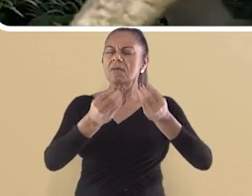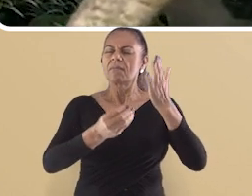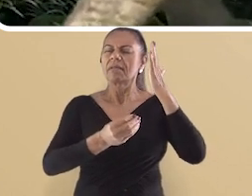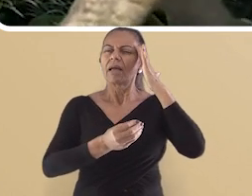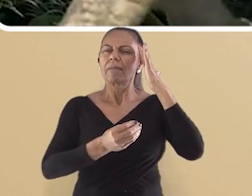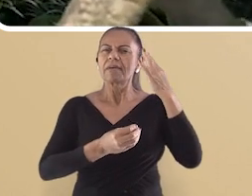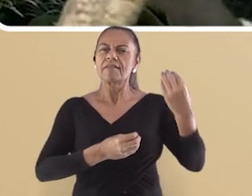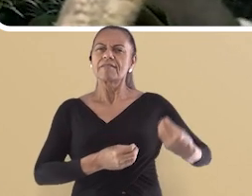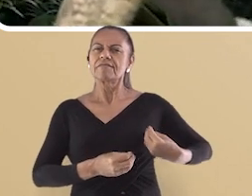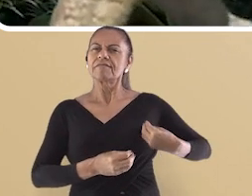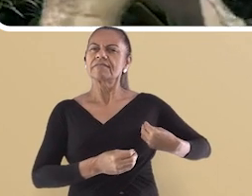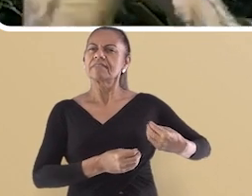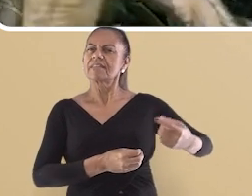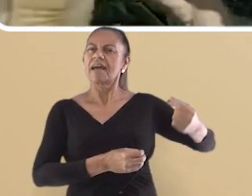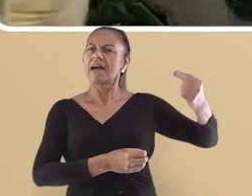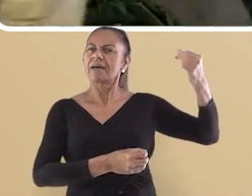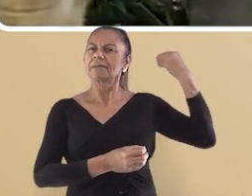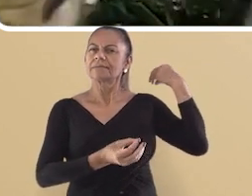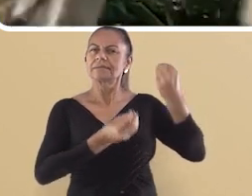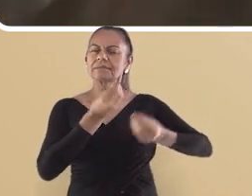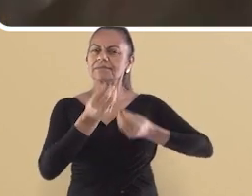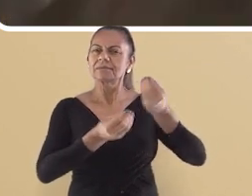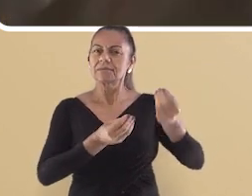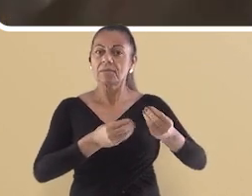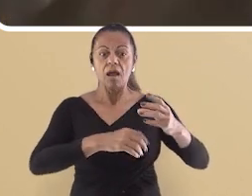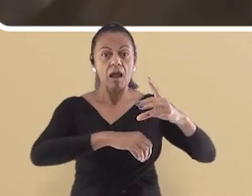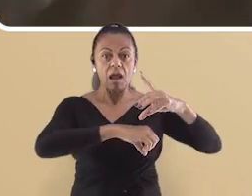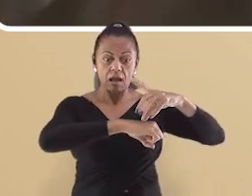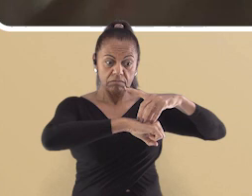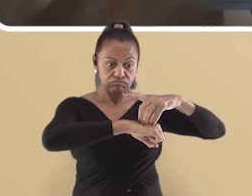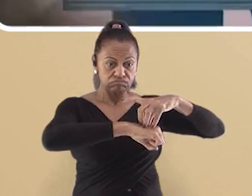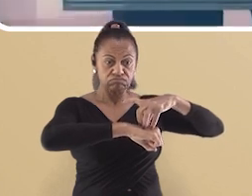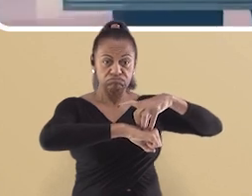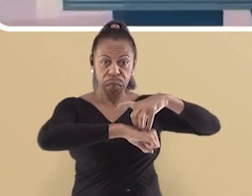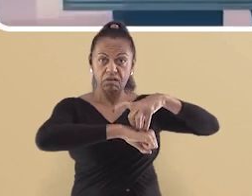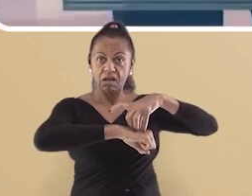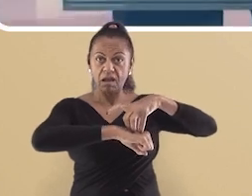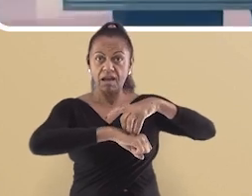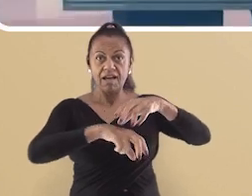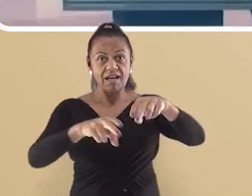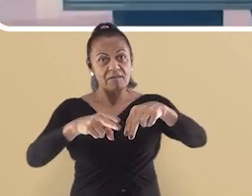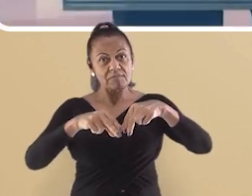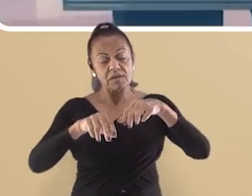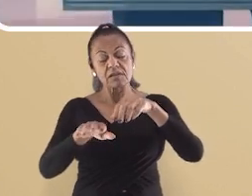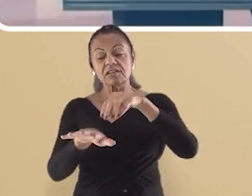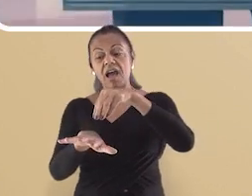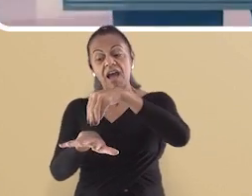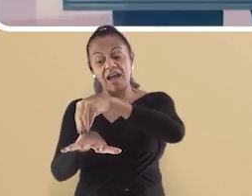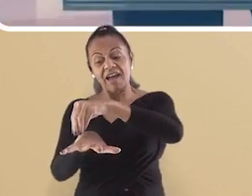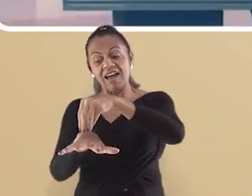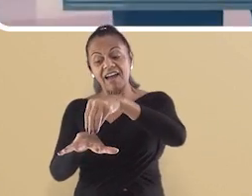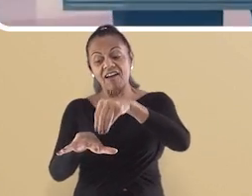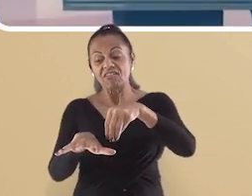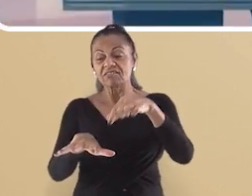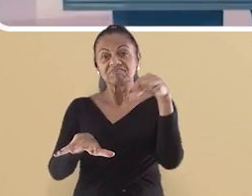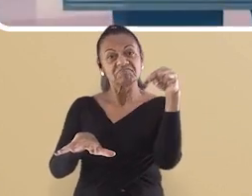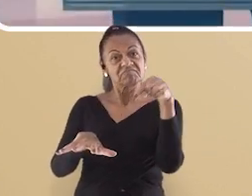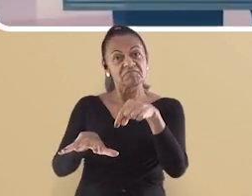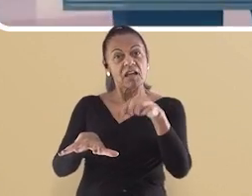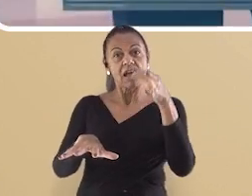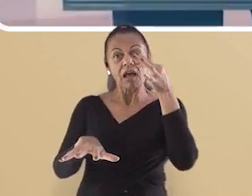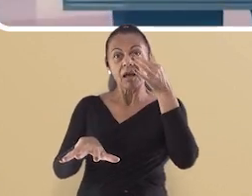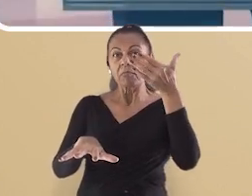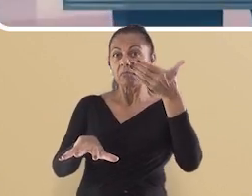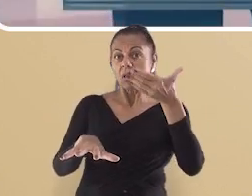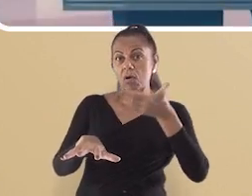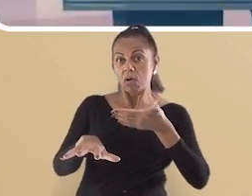podemos saber se eles realmente existiram? Os estudiosos conseguem confirmar a existência de dinossauros através dos fósseis descobertos.